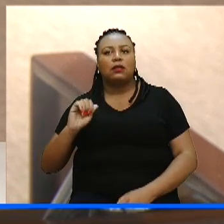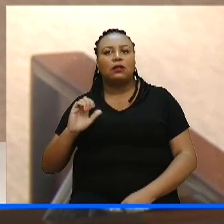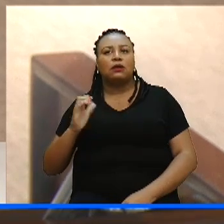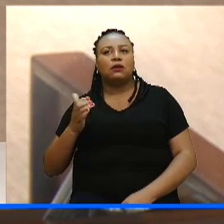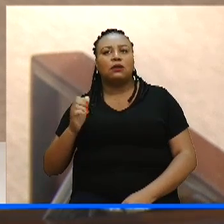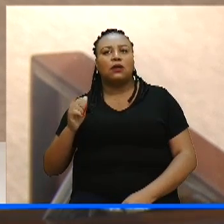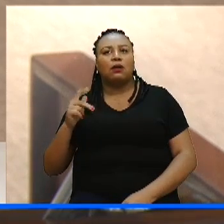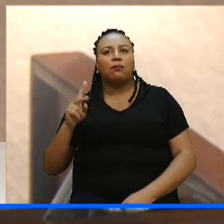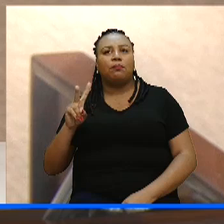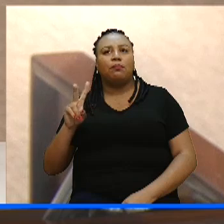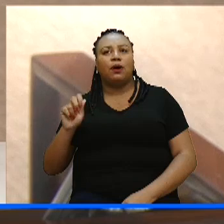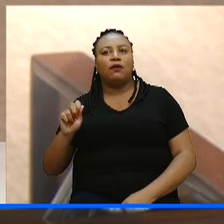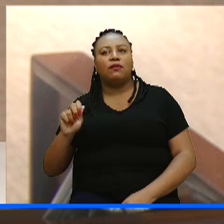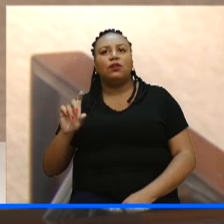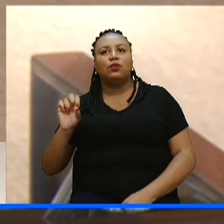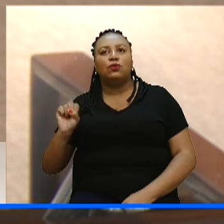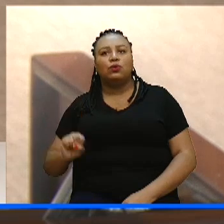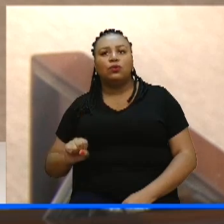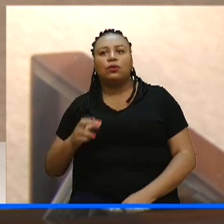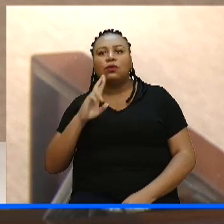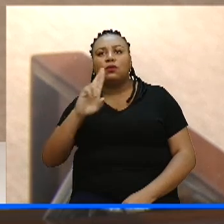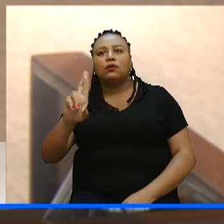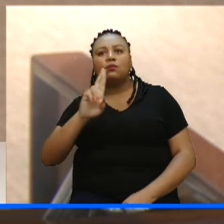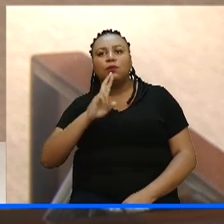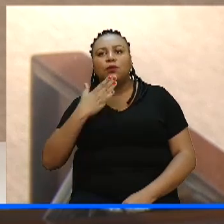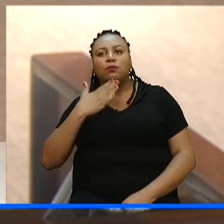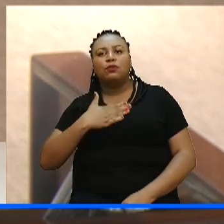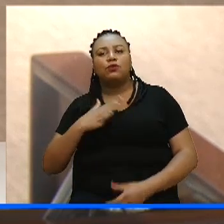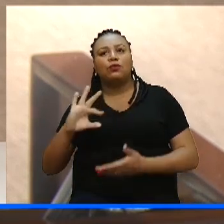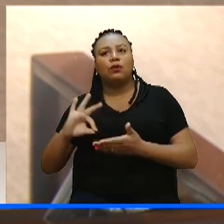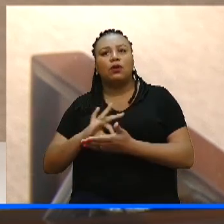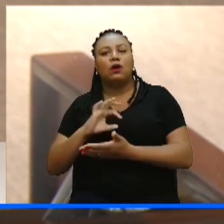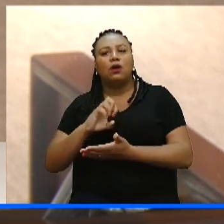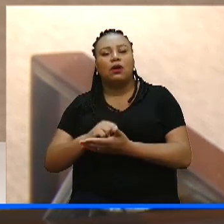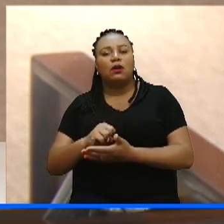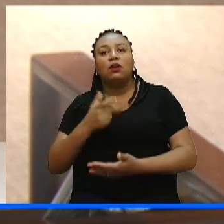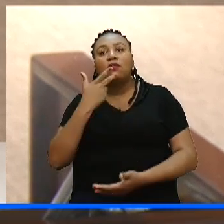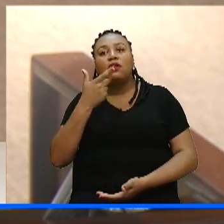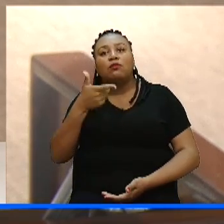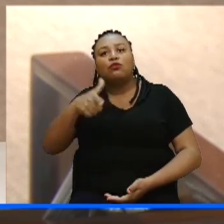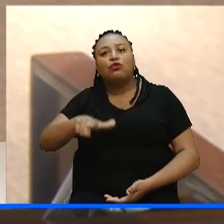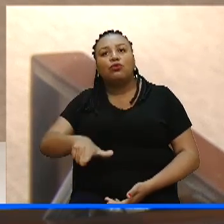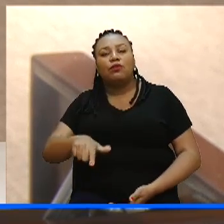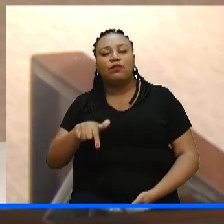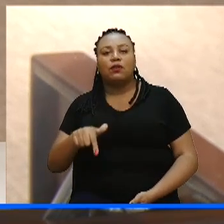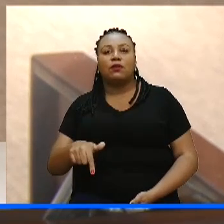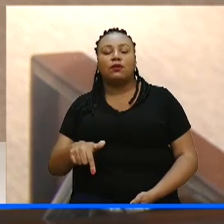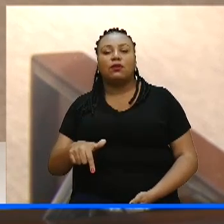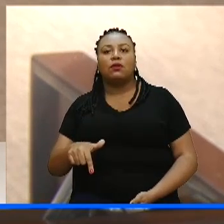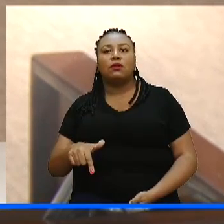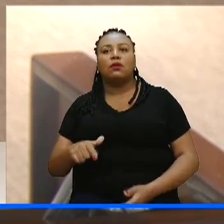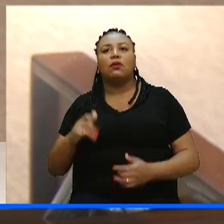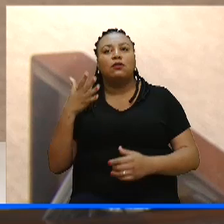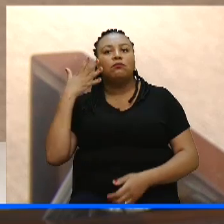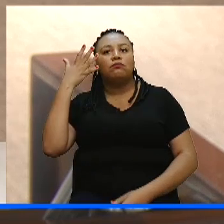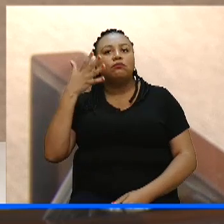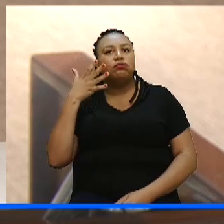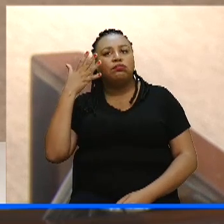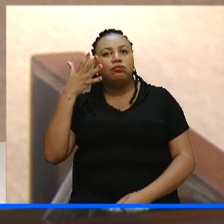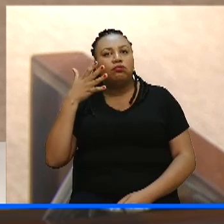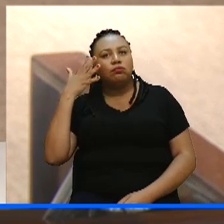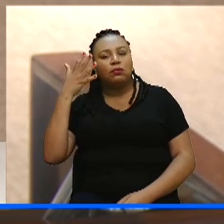que não responderam aos pedidos de agendamento e reiteramos aqui no nosso pronunciamento